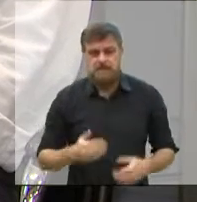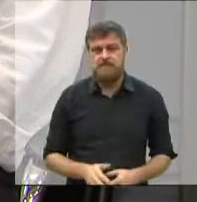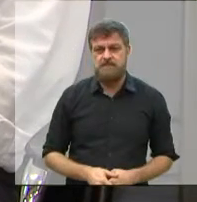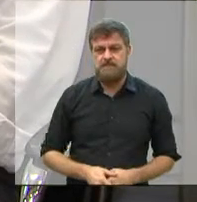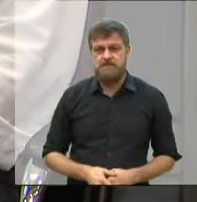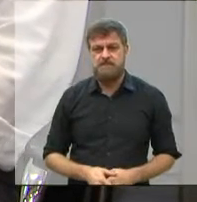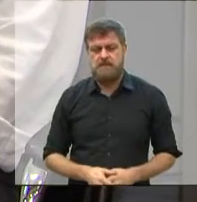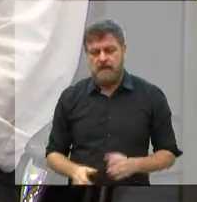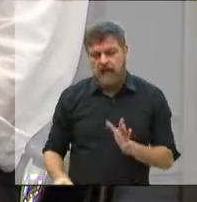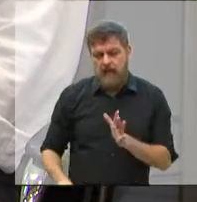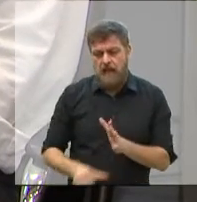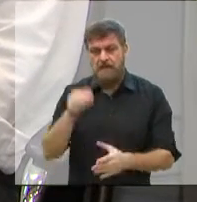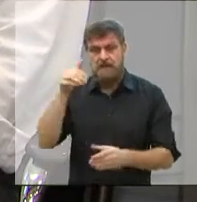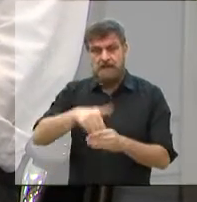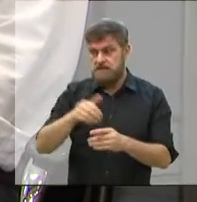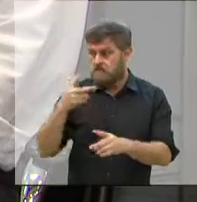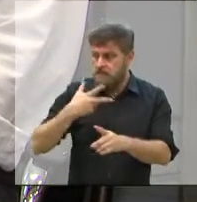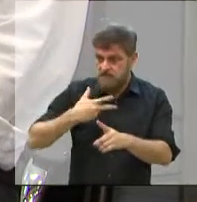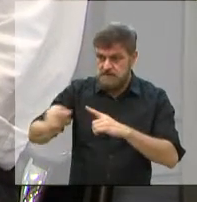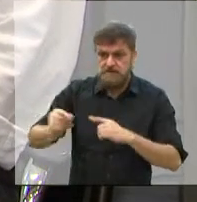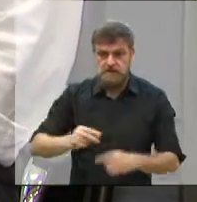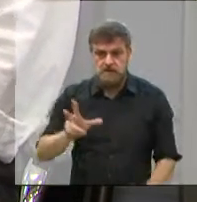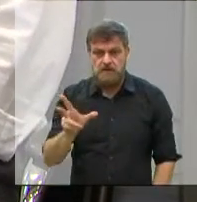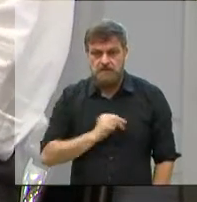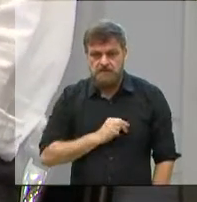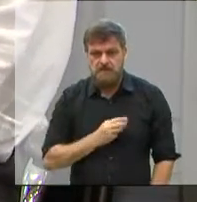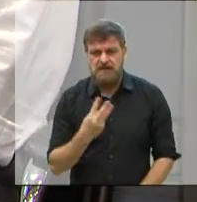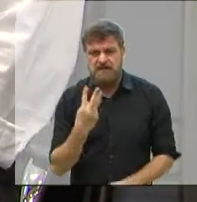eleição, na primeira eleição ganhei com